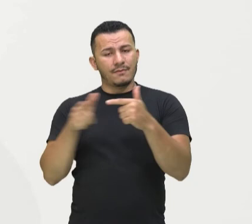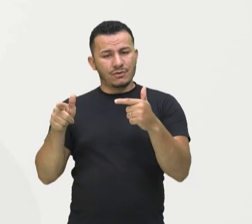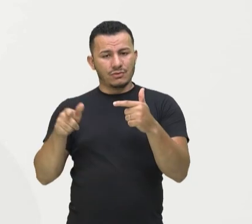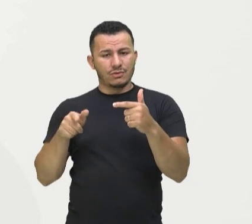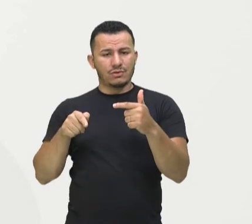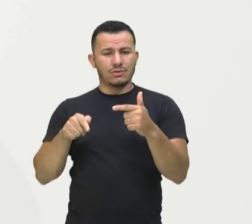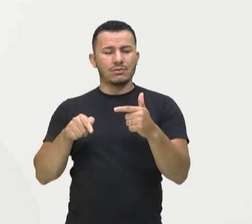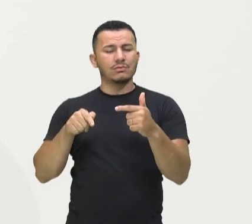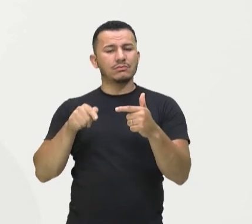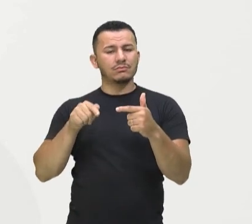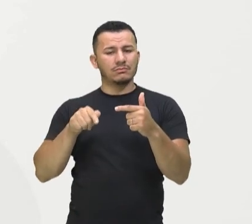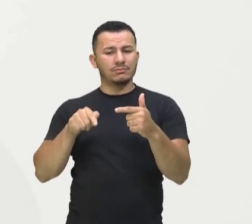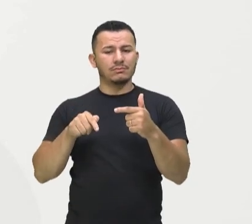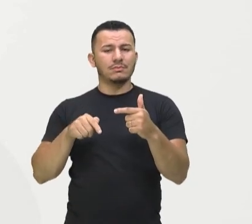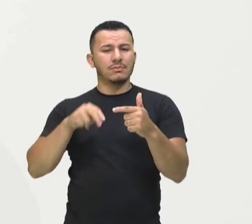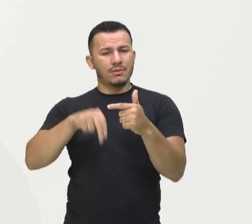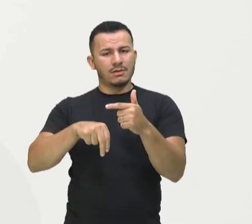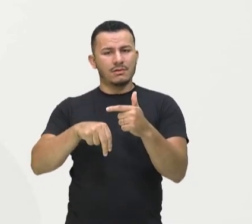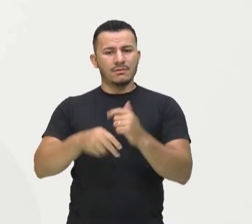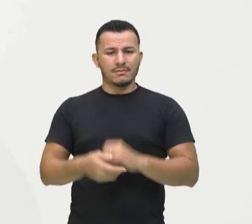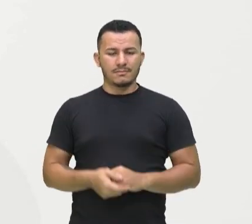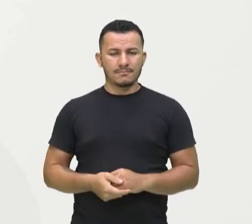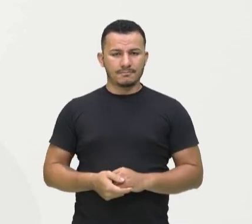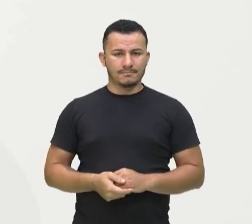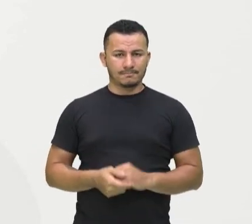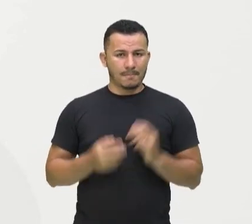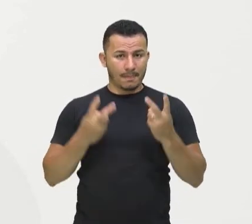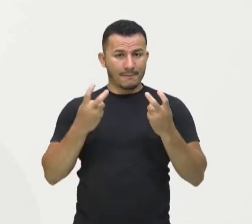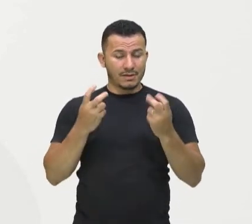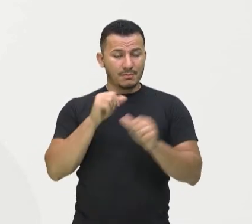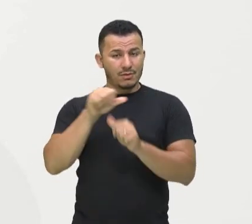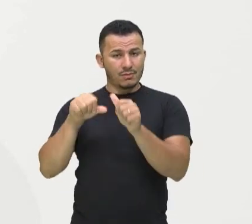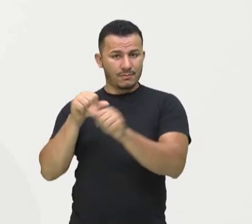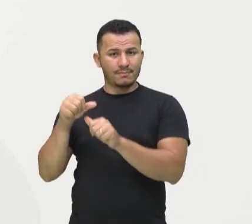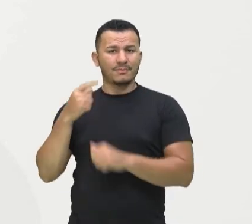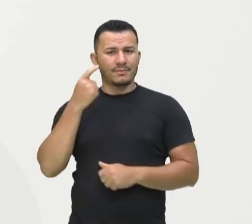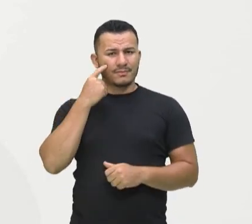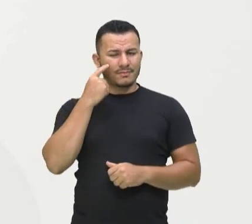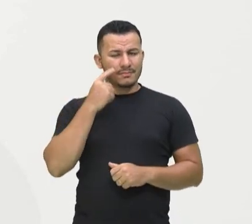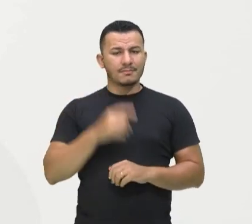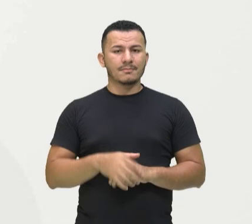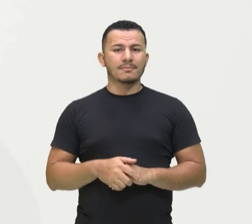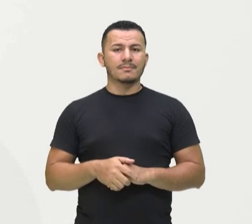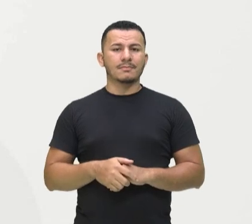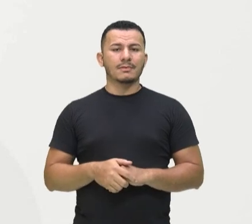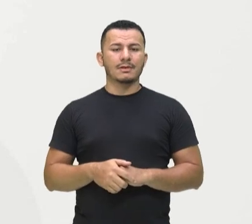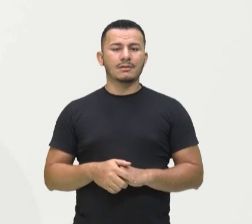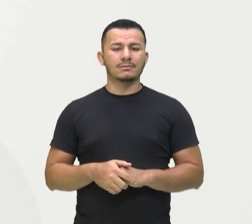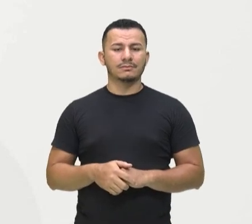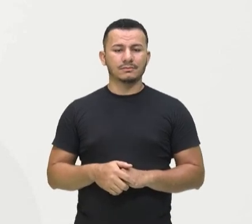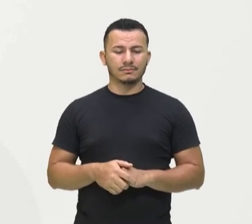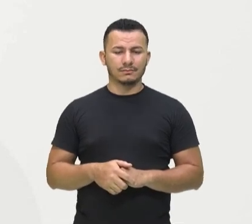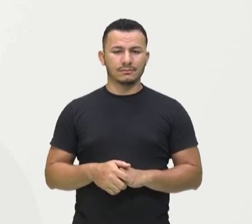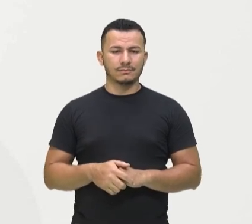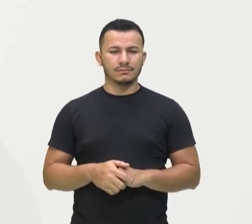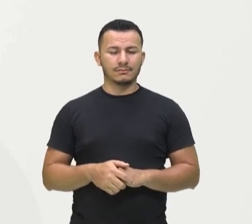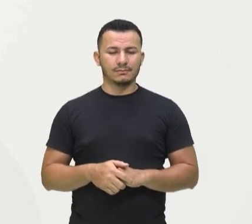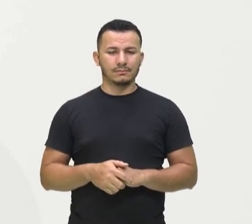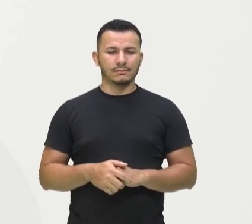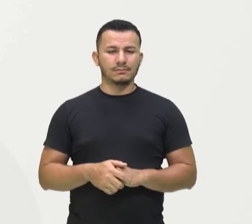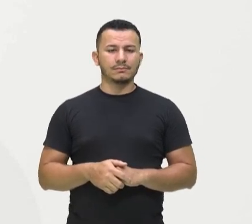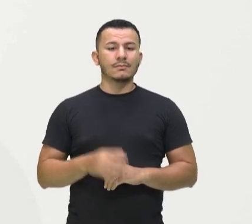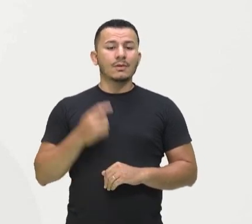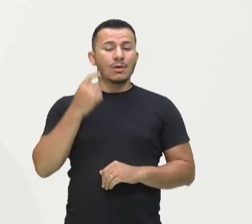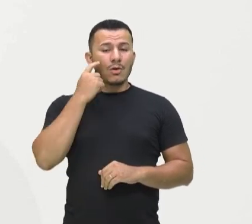dividido por N. Agora, prende esse passo que o professor vai te ensinar agora, ó. Multiplique assim, ó,